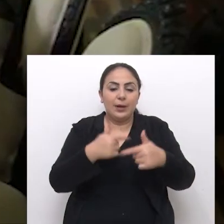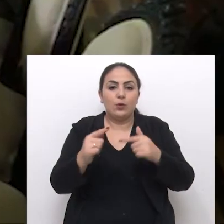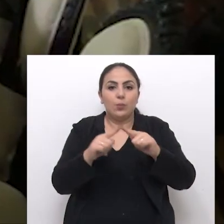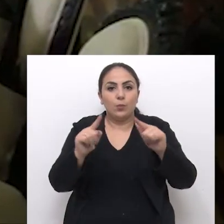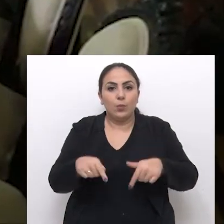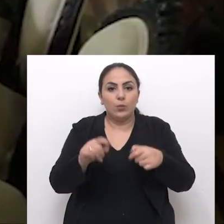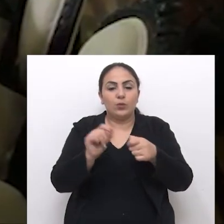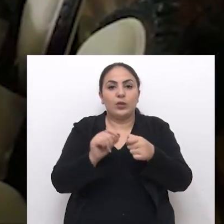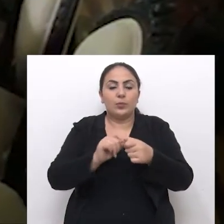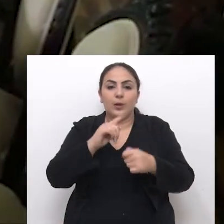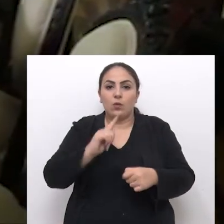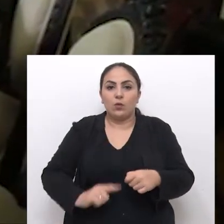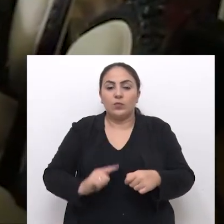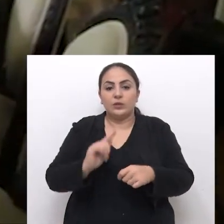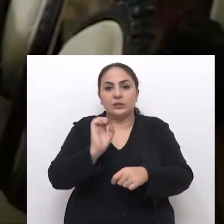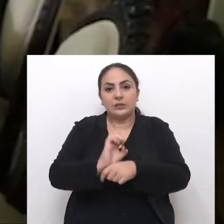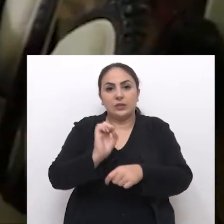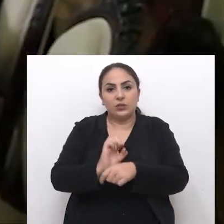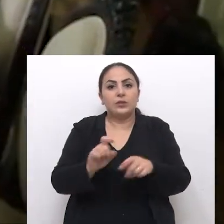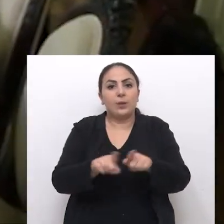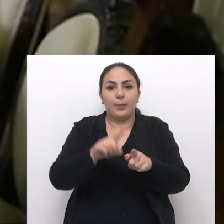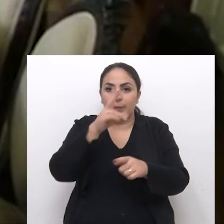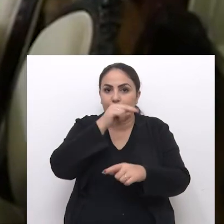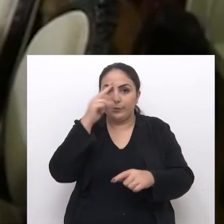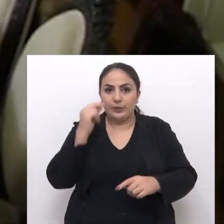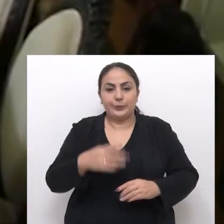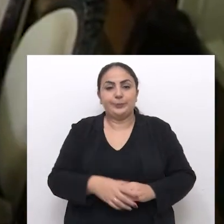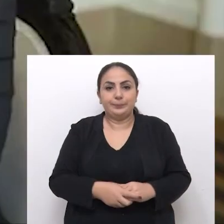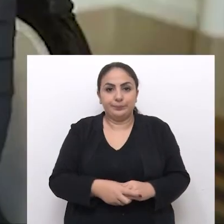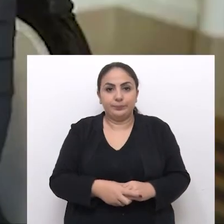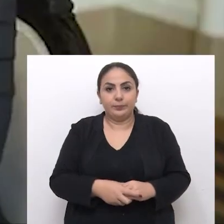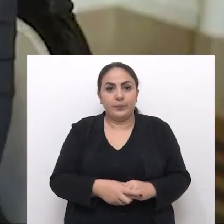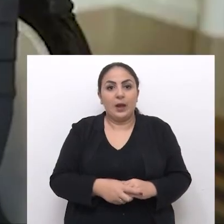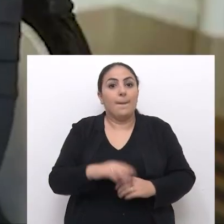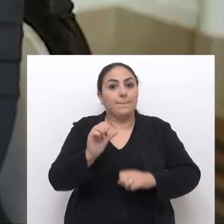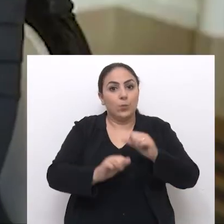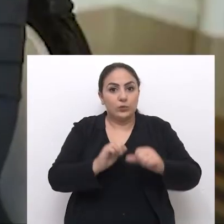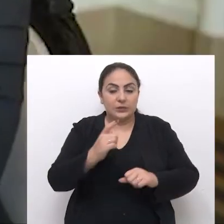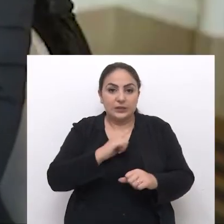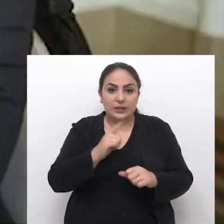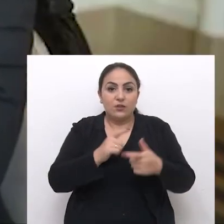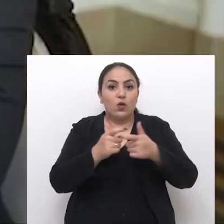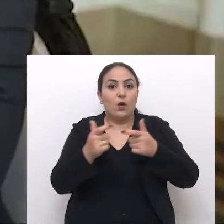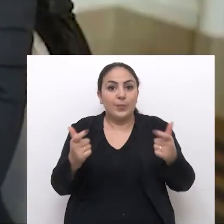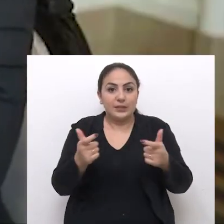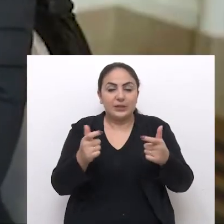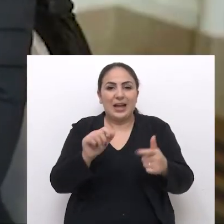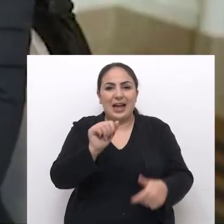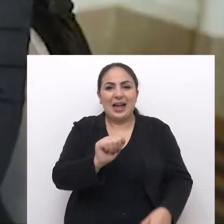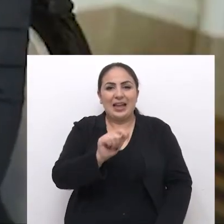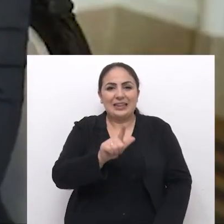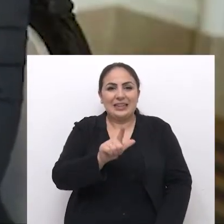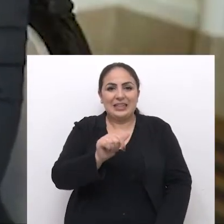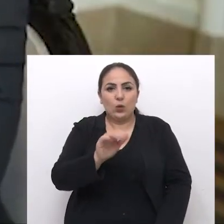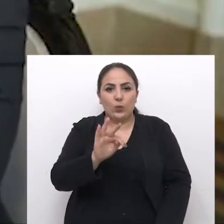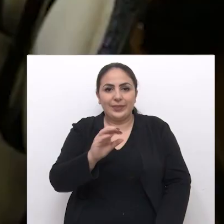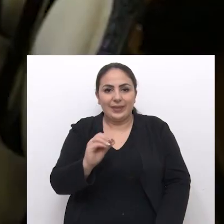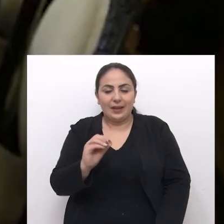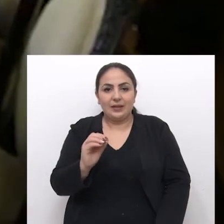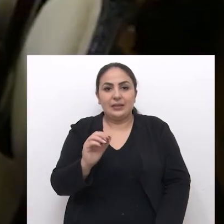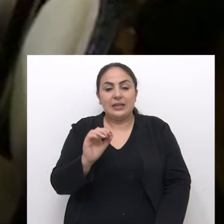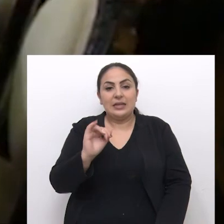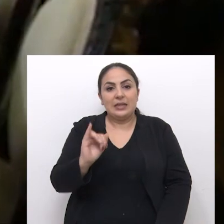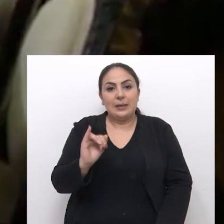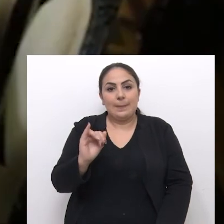serviços públicos prestados pelo governo estadual e pelas prefeituras. Uma das mudanças é o aumento da alíquota de IPVA,